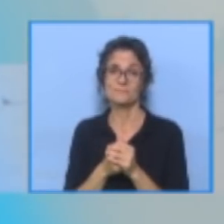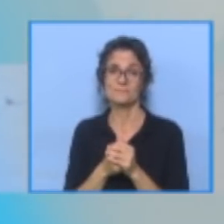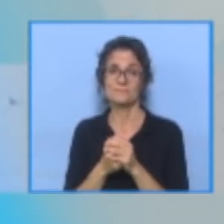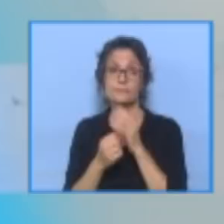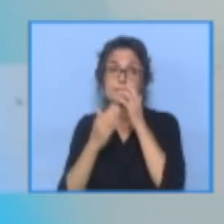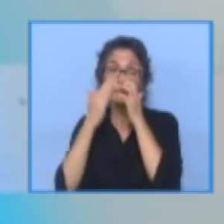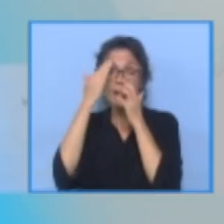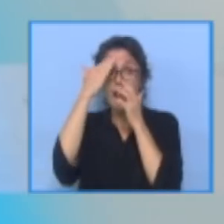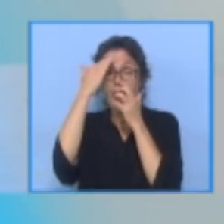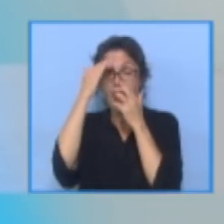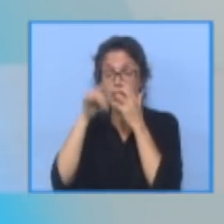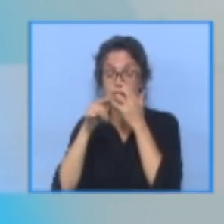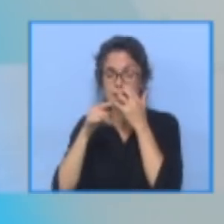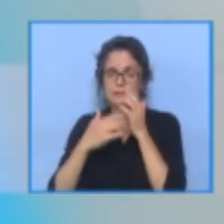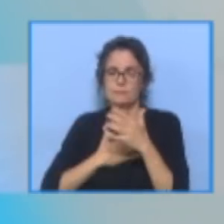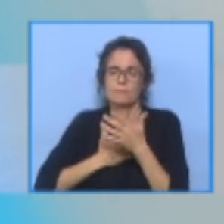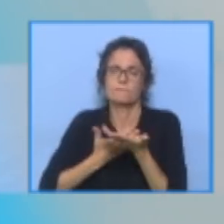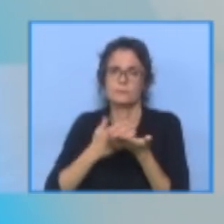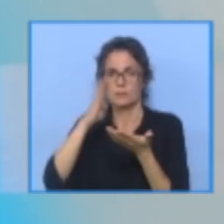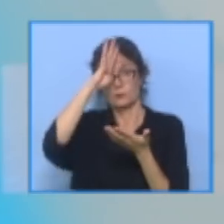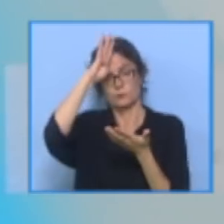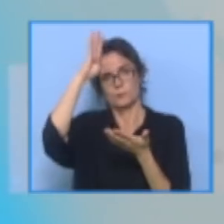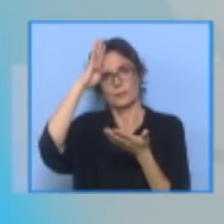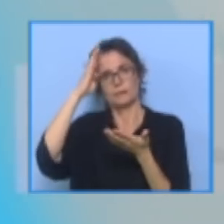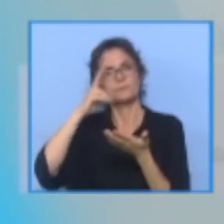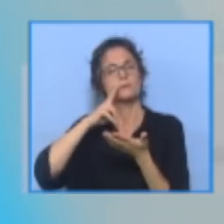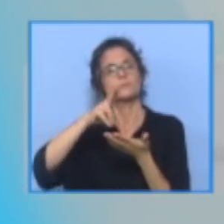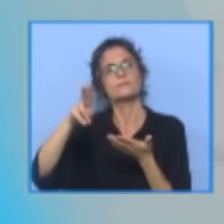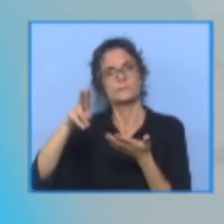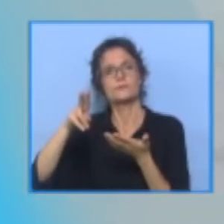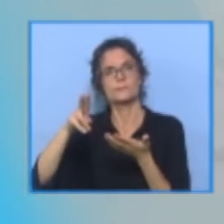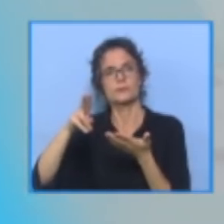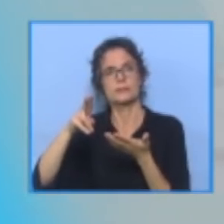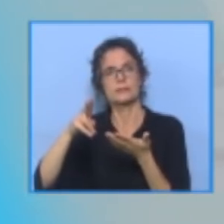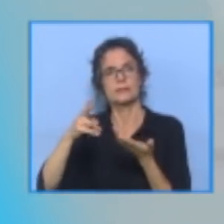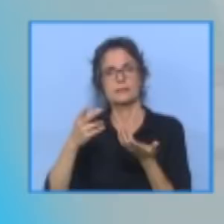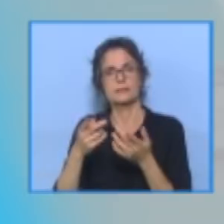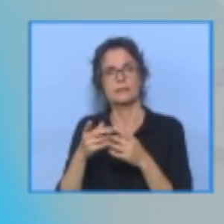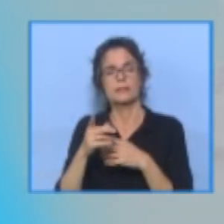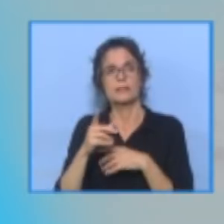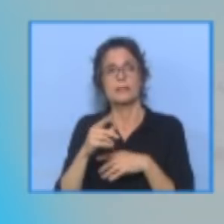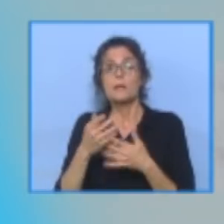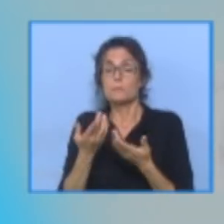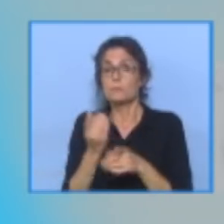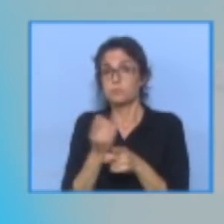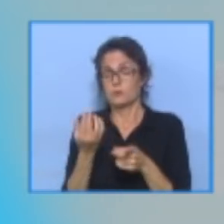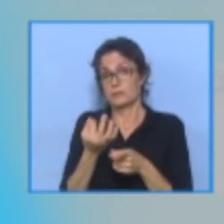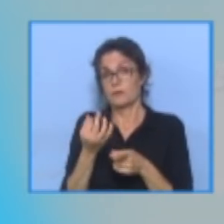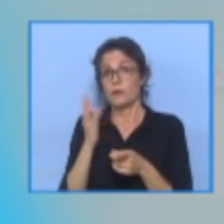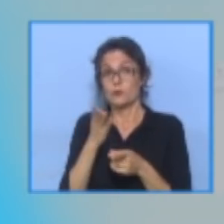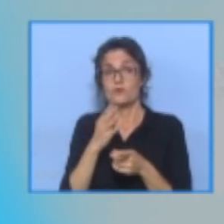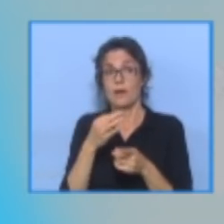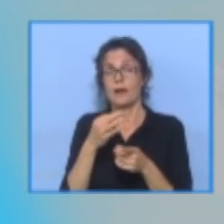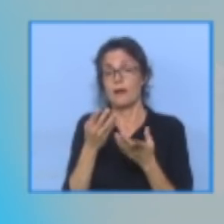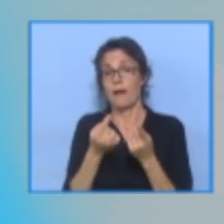acredito que é um desejo do Santo Padre um dia poder visitar. Há de fato vários sinais, sobretudo da amizade com o Patriarca de